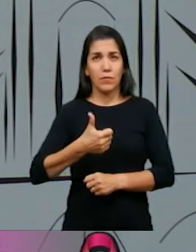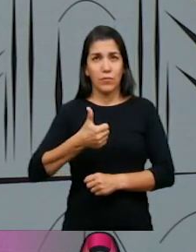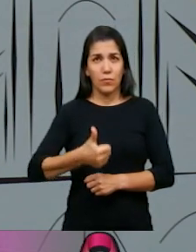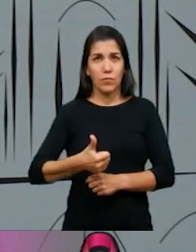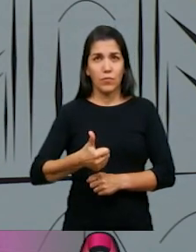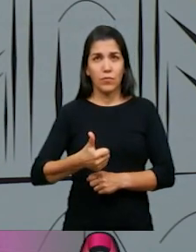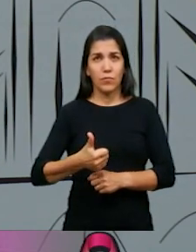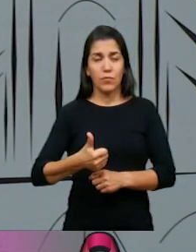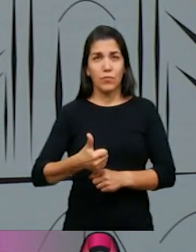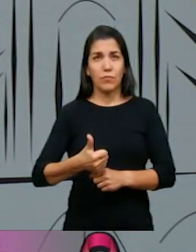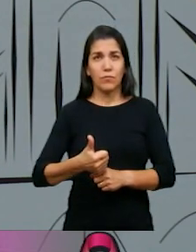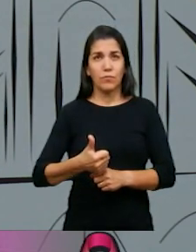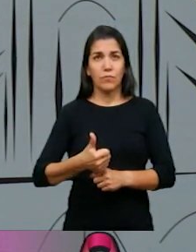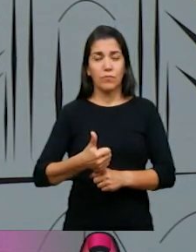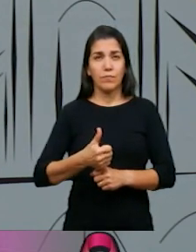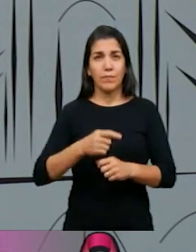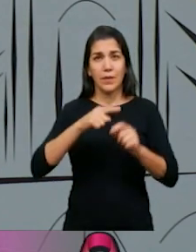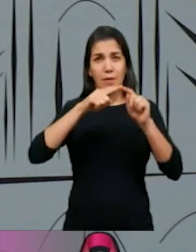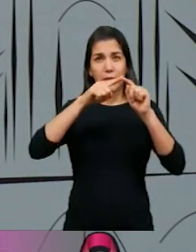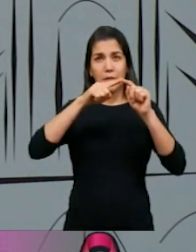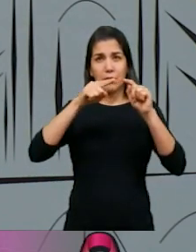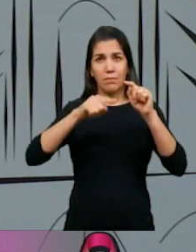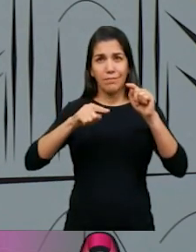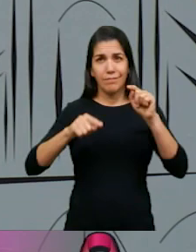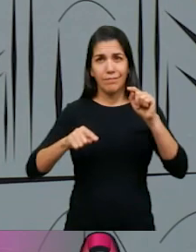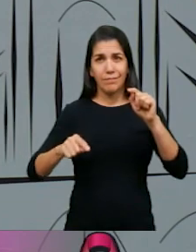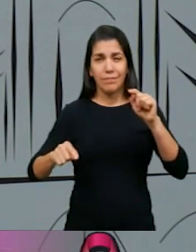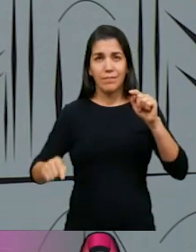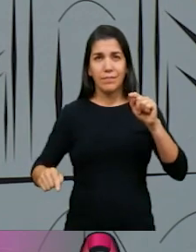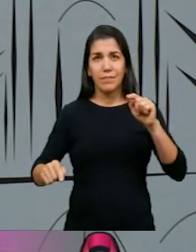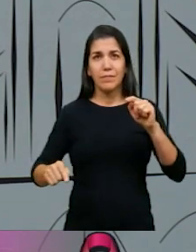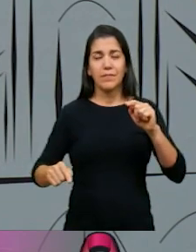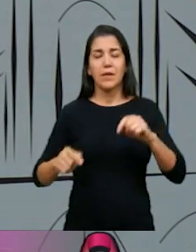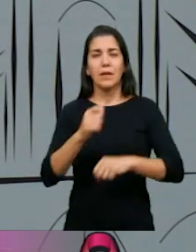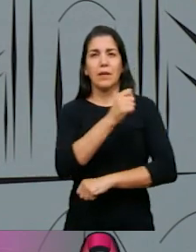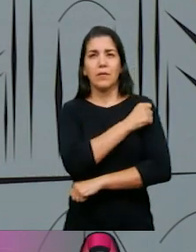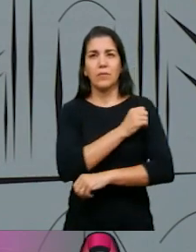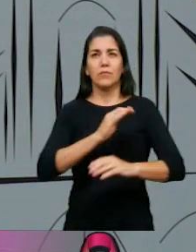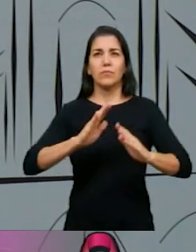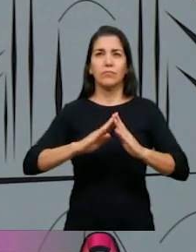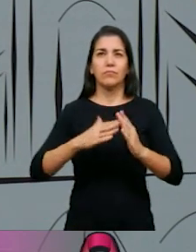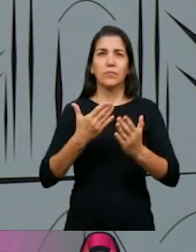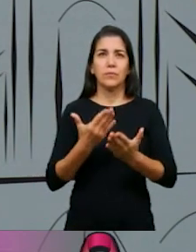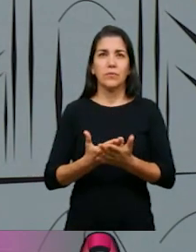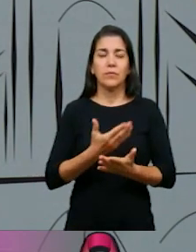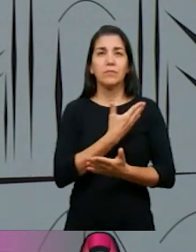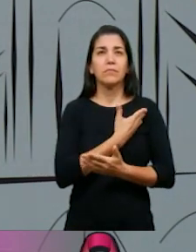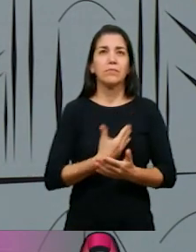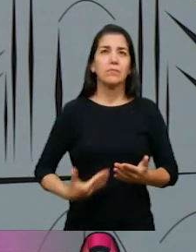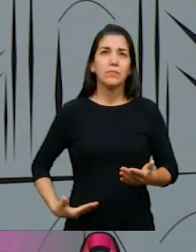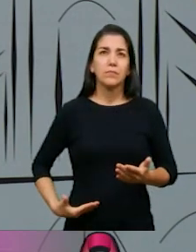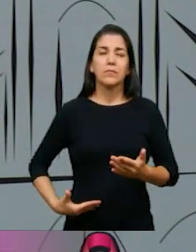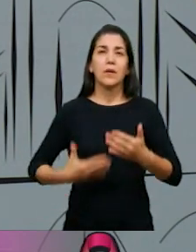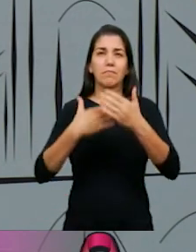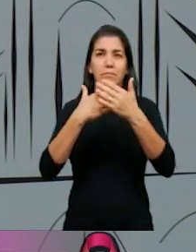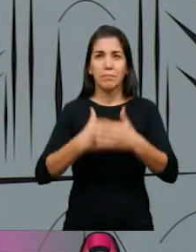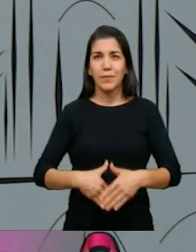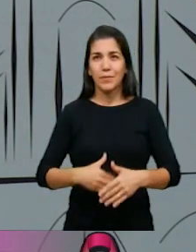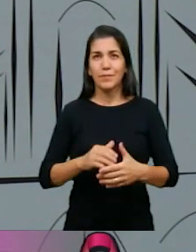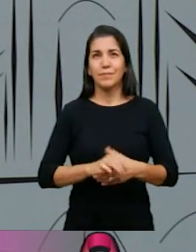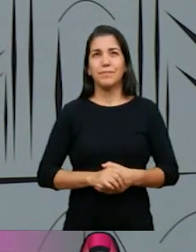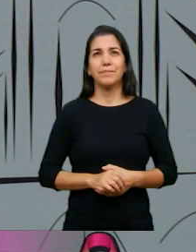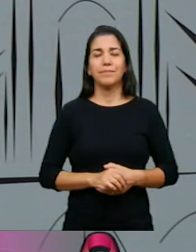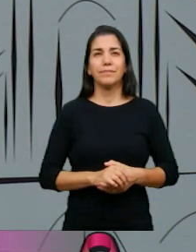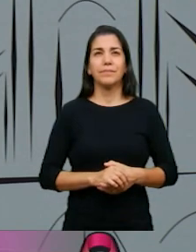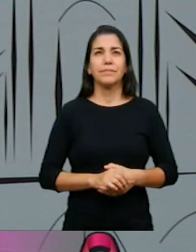muito grande dos estudantes de escolas públicas que realizam a prova. Para se ter uma ideia, neste ano, um